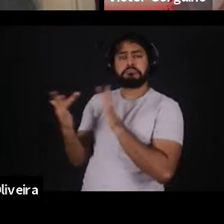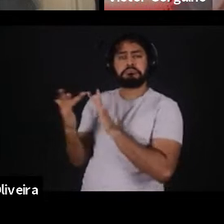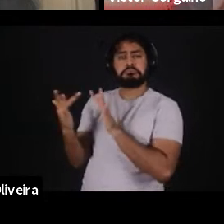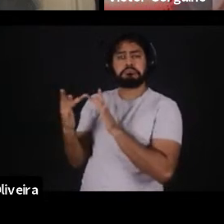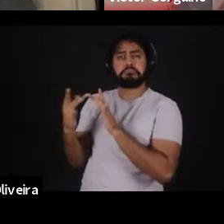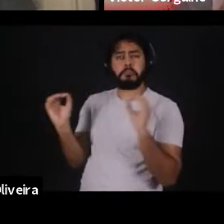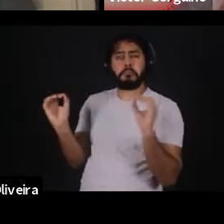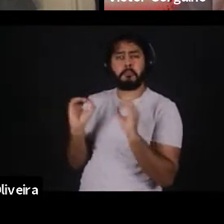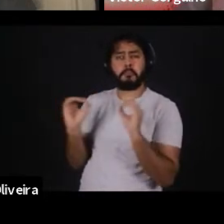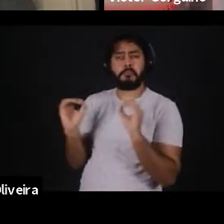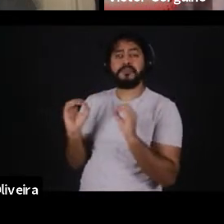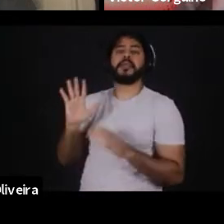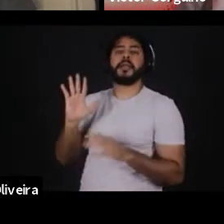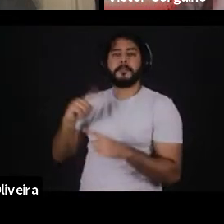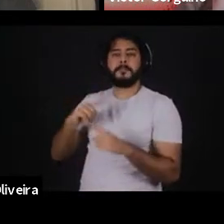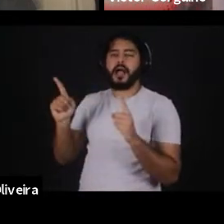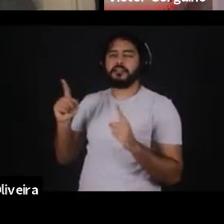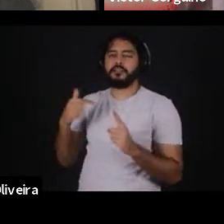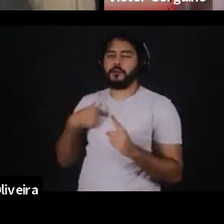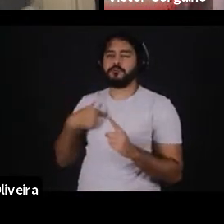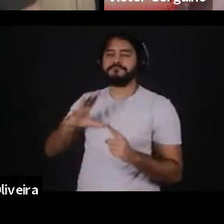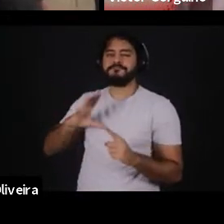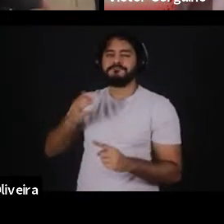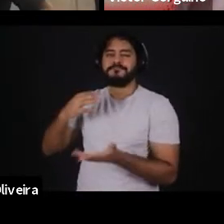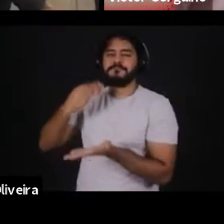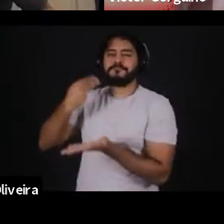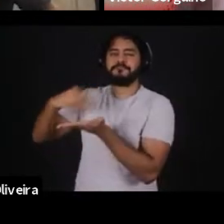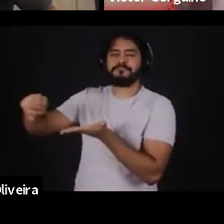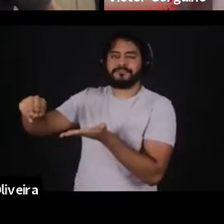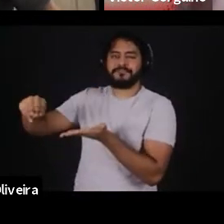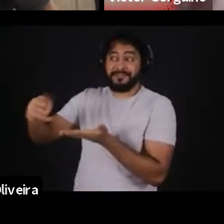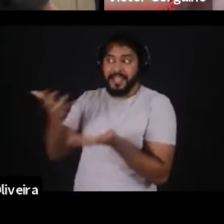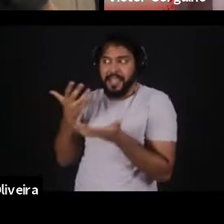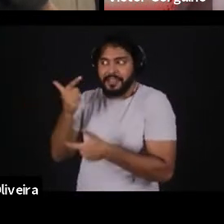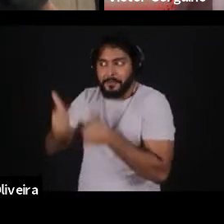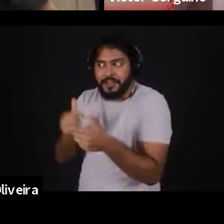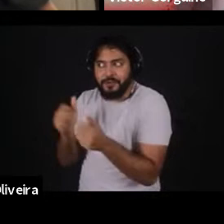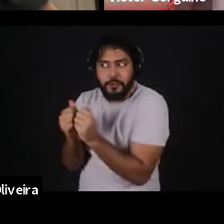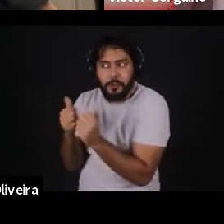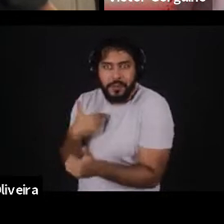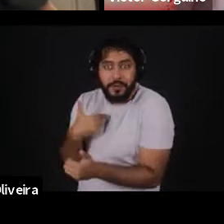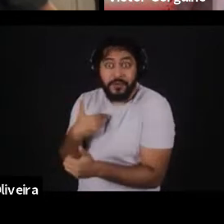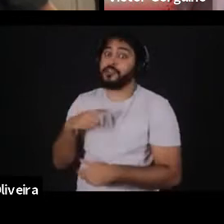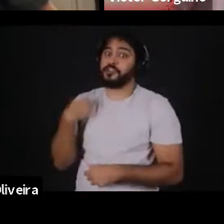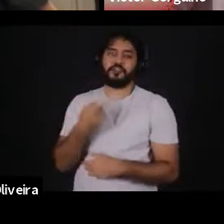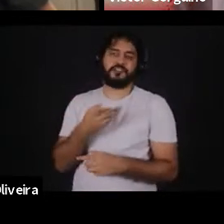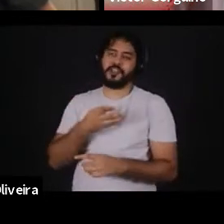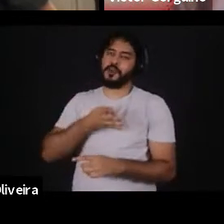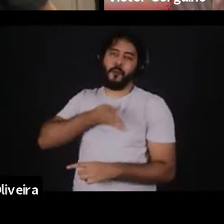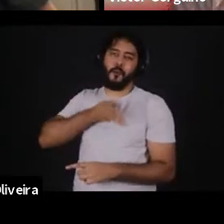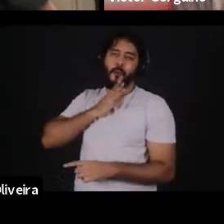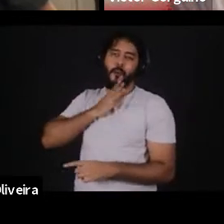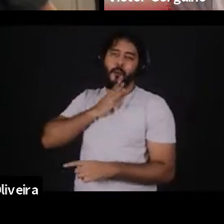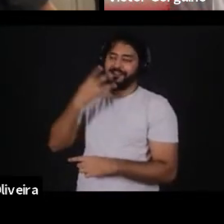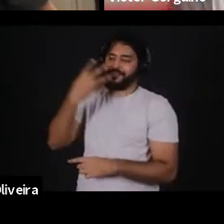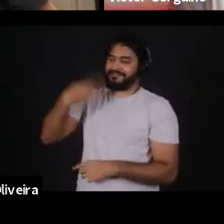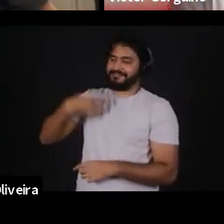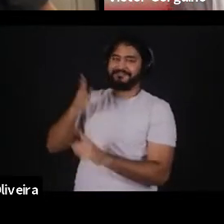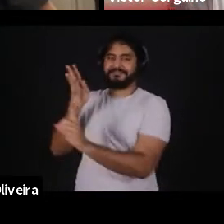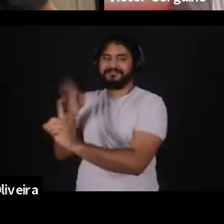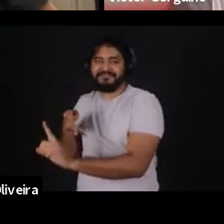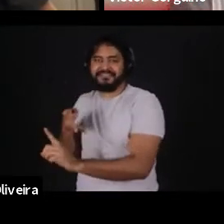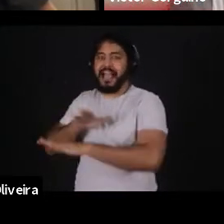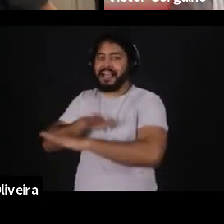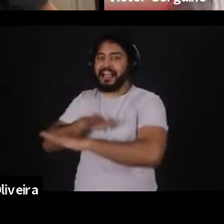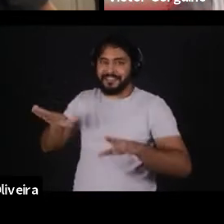com ele, eu mandei a mensagem para ele perguntando se ele topava fazer um trabalho comigo. Então, ele se conheceu já nessa circunstância. Então, nossa amizade,